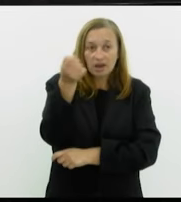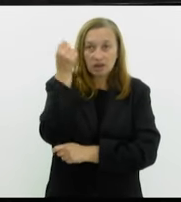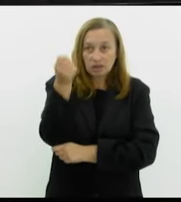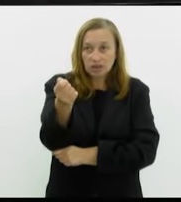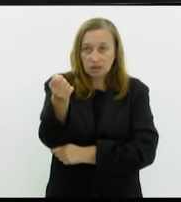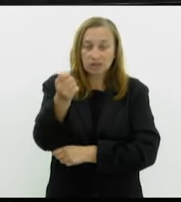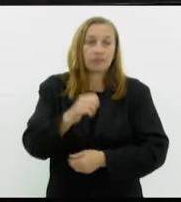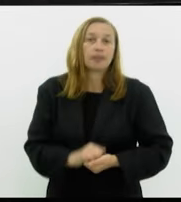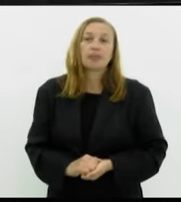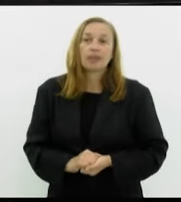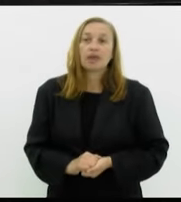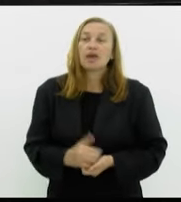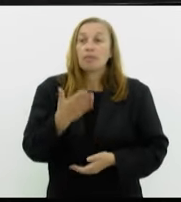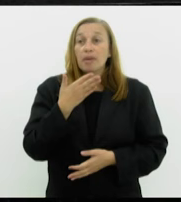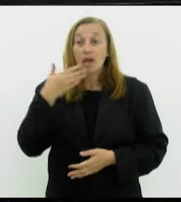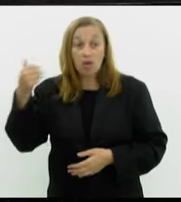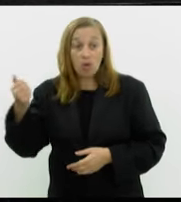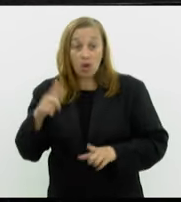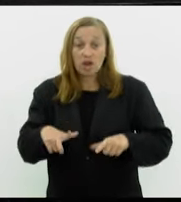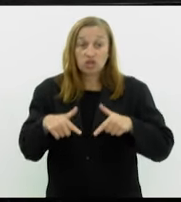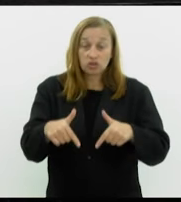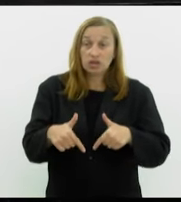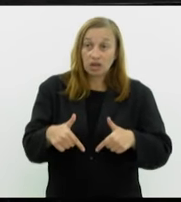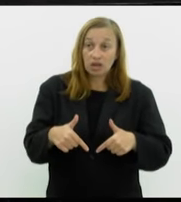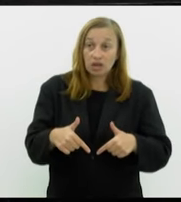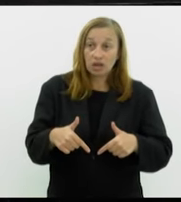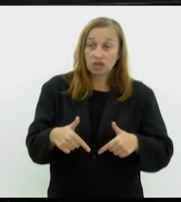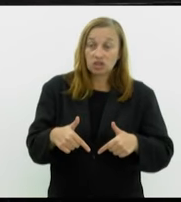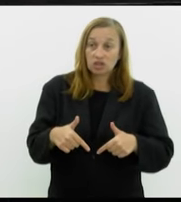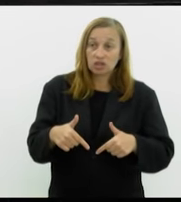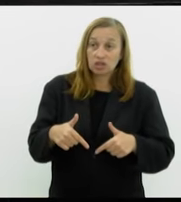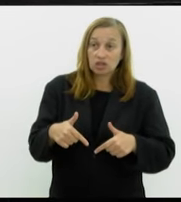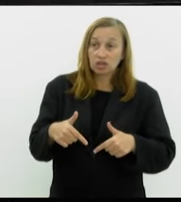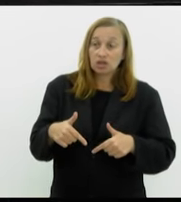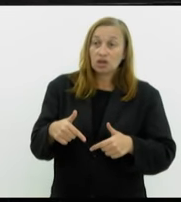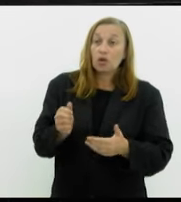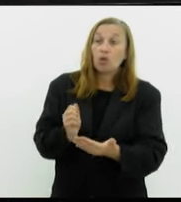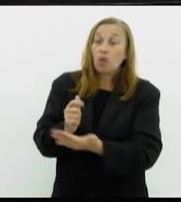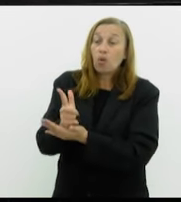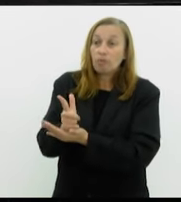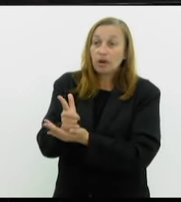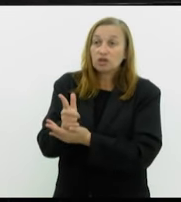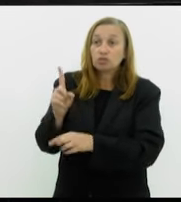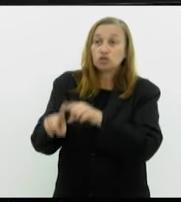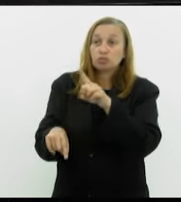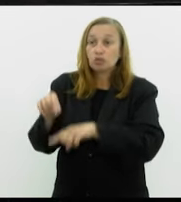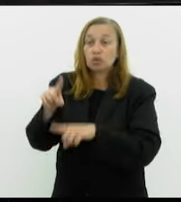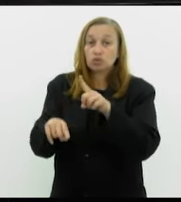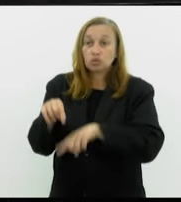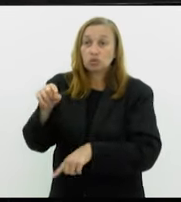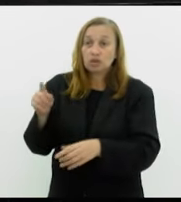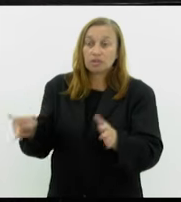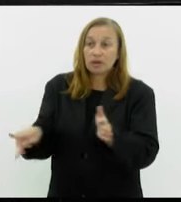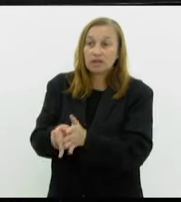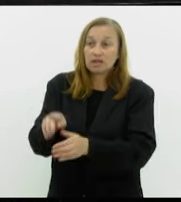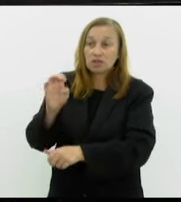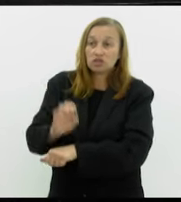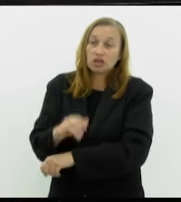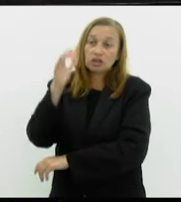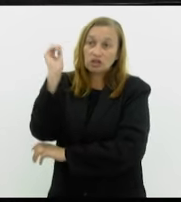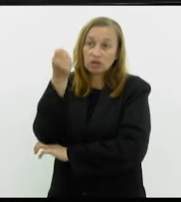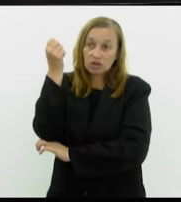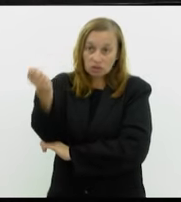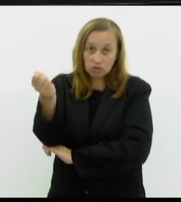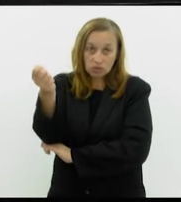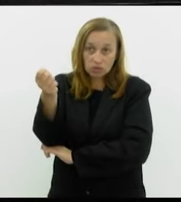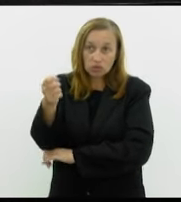para ativar a economia de lá do que comprando os produtos do Rio Grande do Sul. O negócio da rede